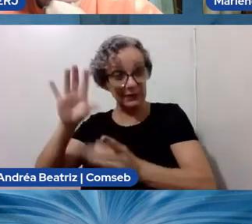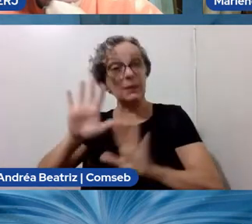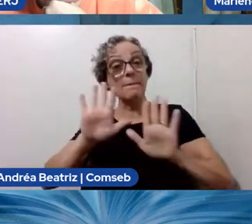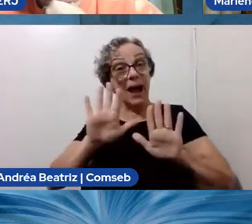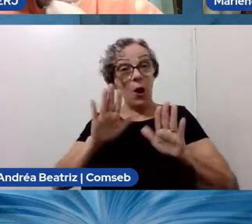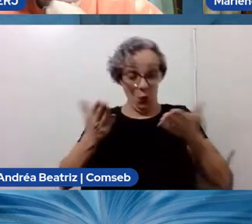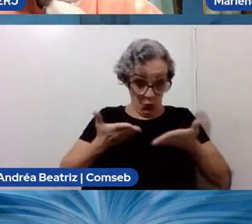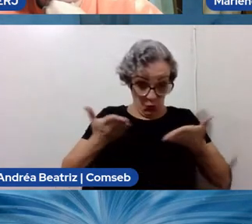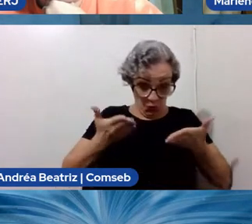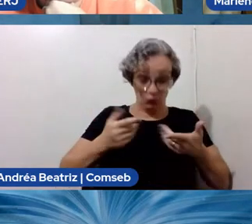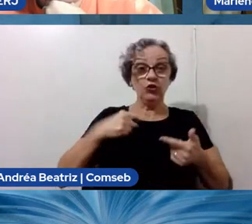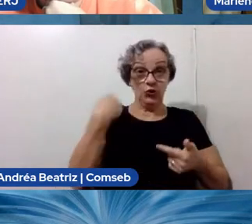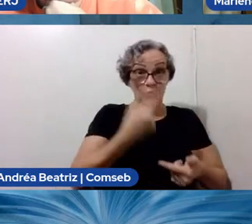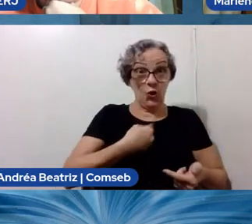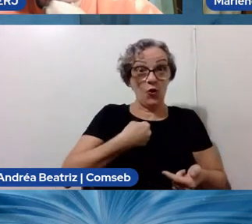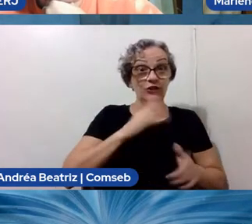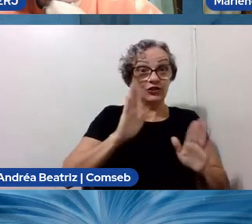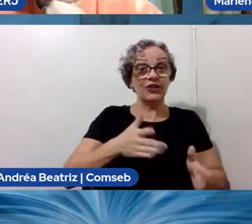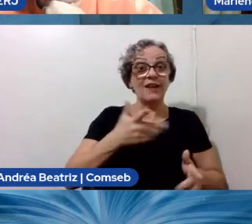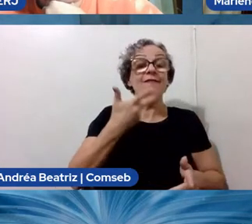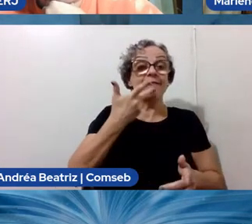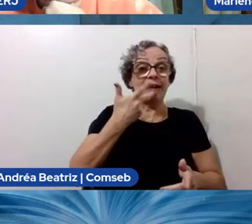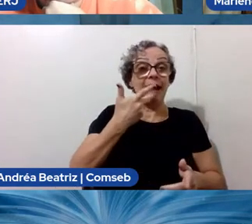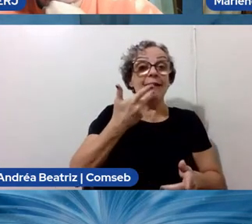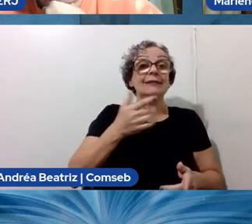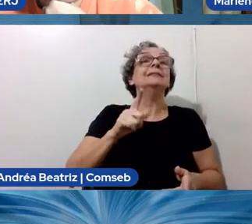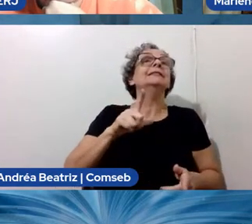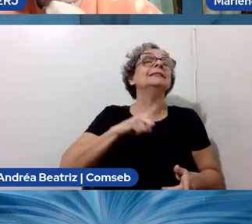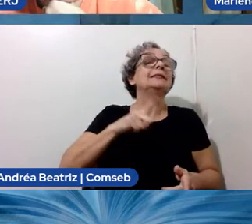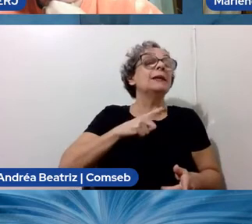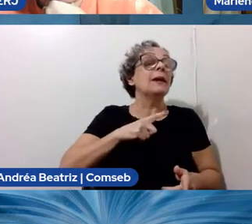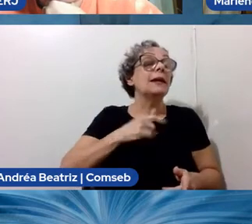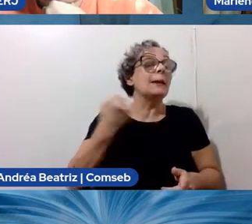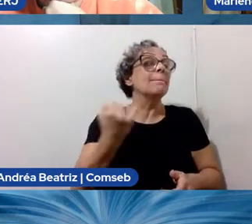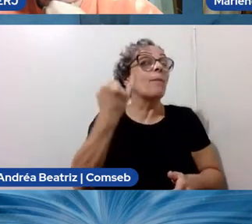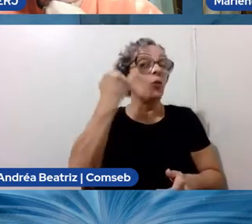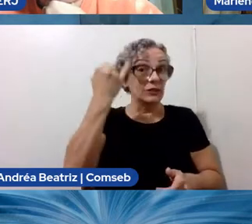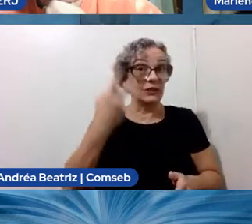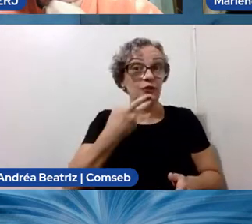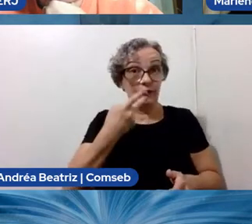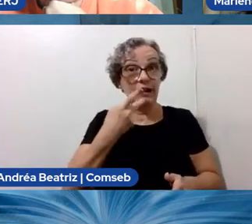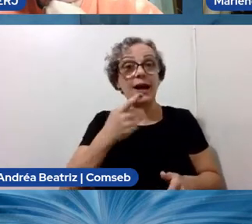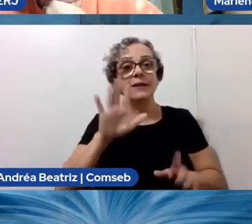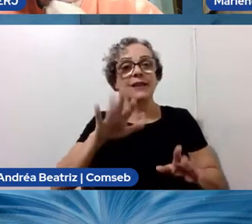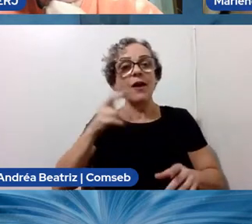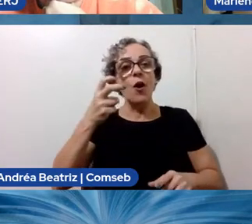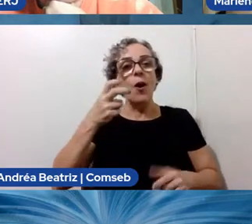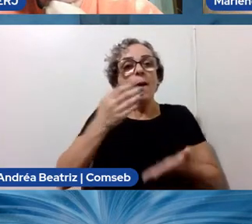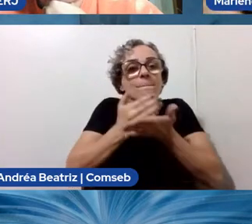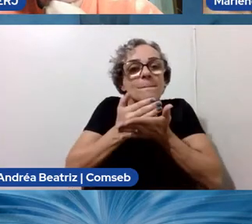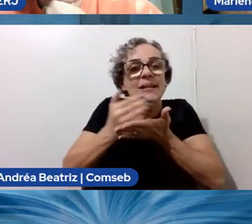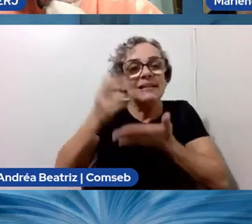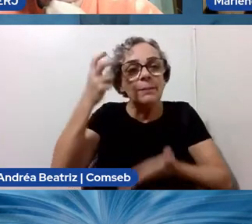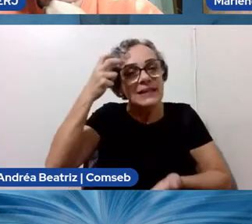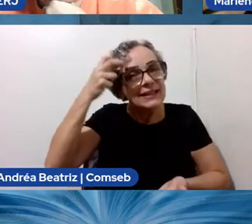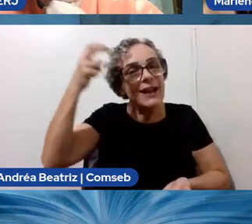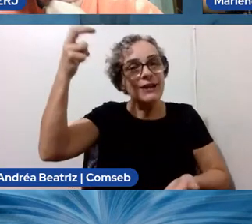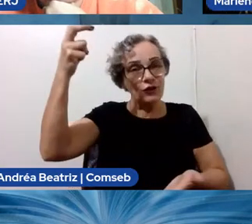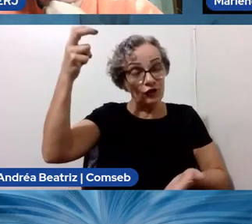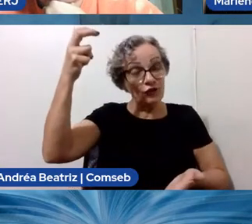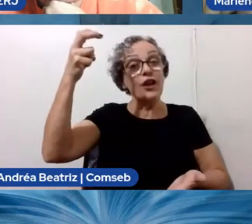para a gente não achar que isso não tem nada a ver. Então, foi muito importante o princípio inteligente, quer dizer, estar permeando,